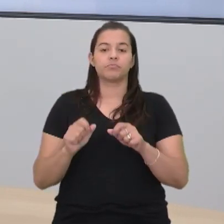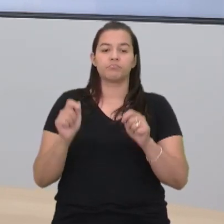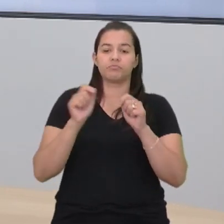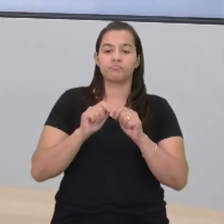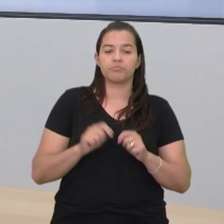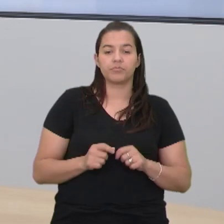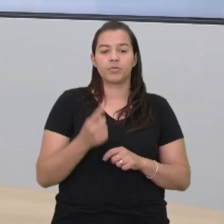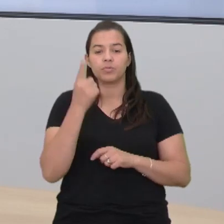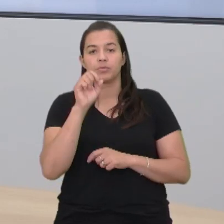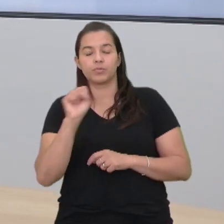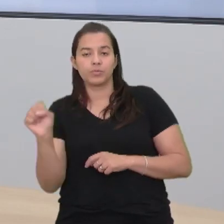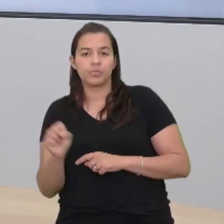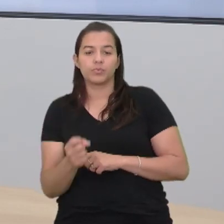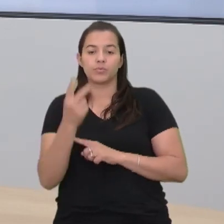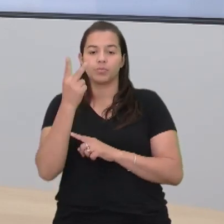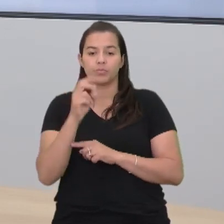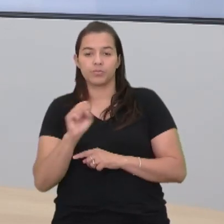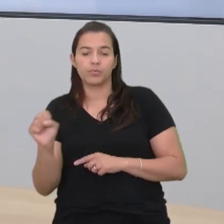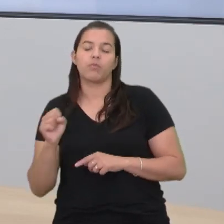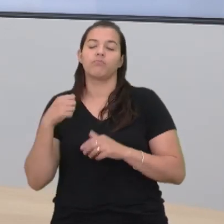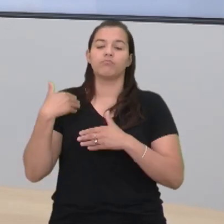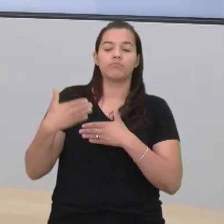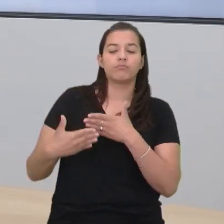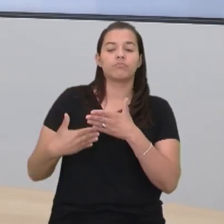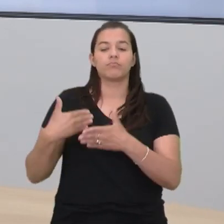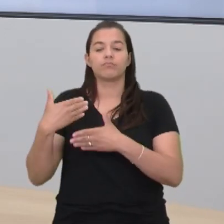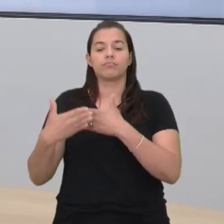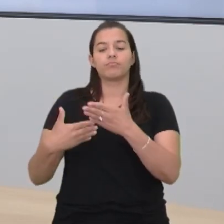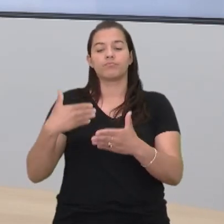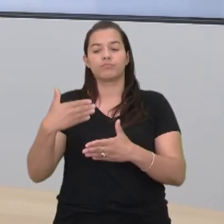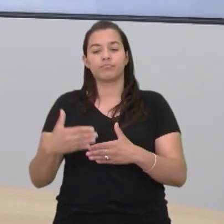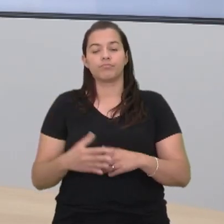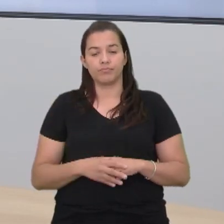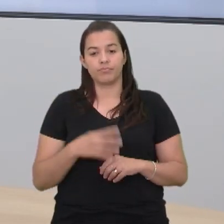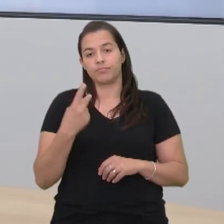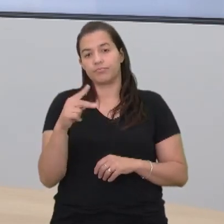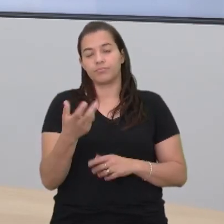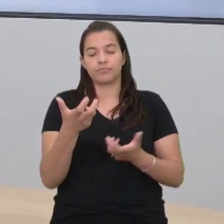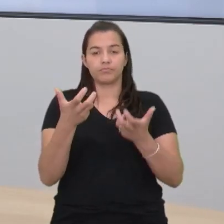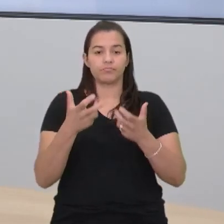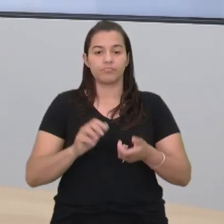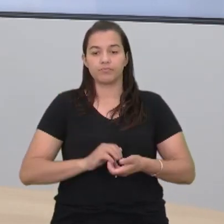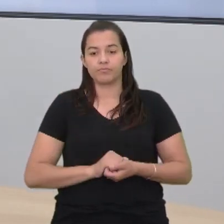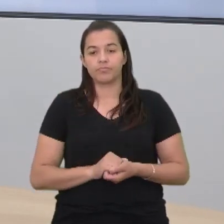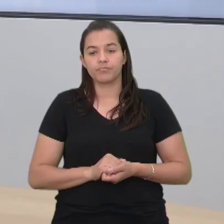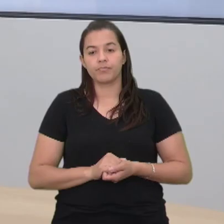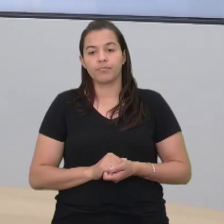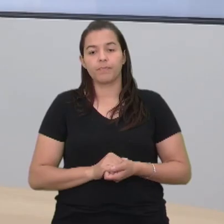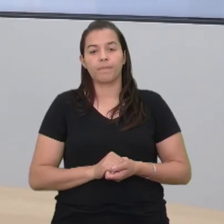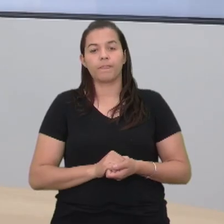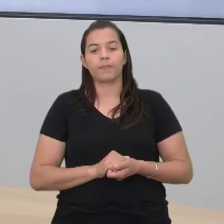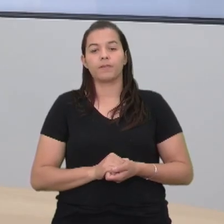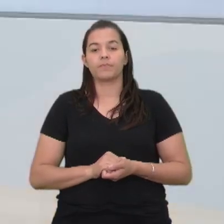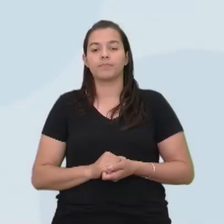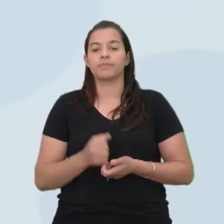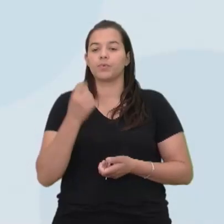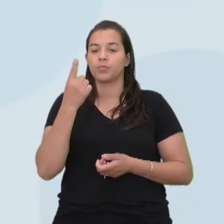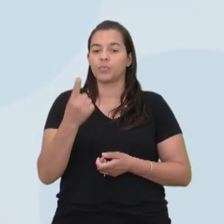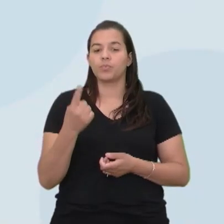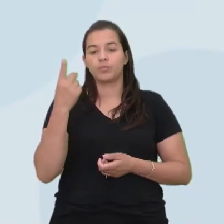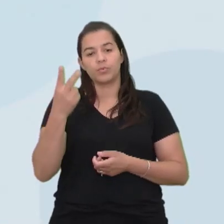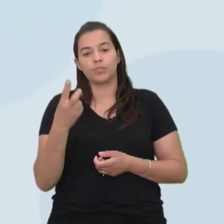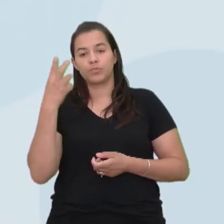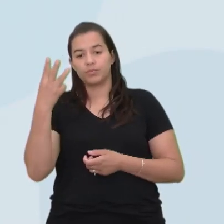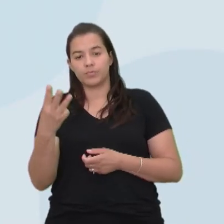segundo, por 2, ele vai mais devagar, e ele vai lá na posição aleatória ou a posição que você quer. Olha lá, deslize 1 segundo, 2, 3,